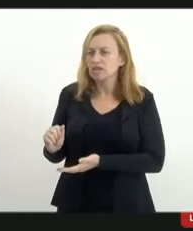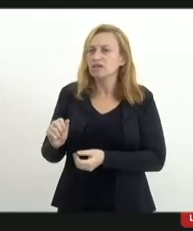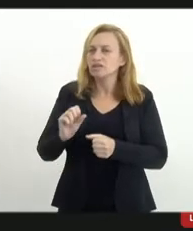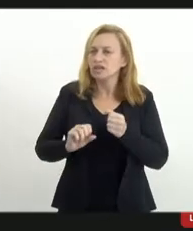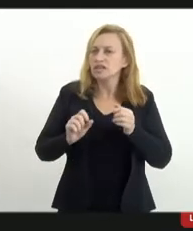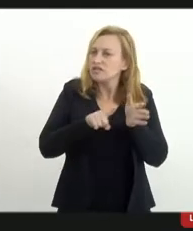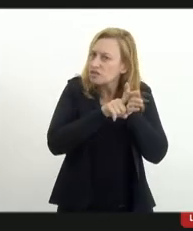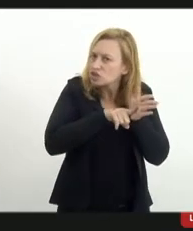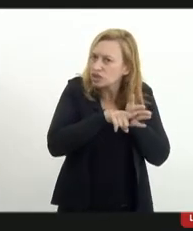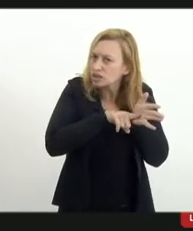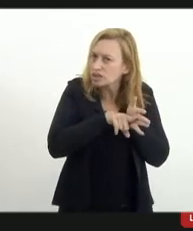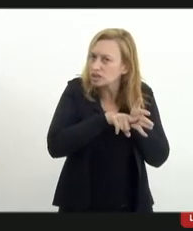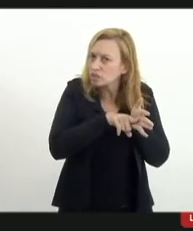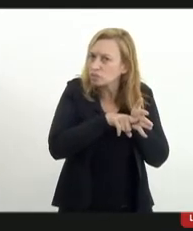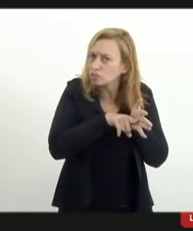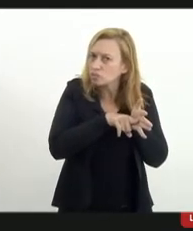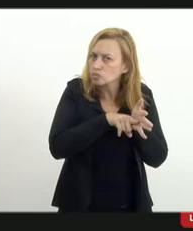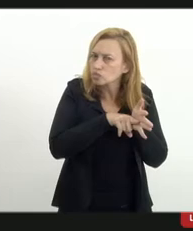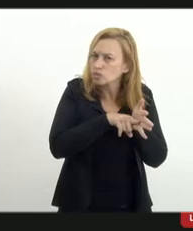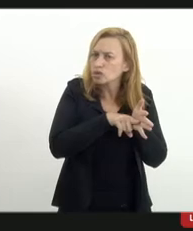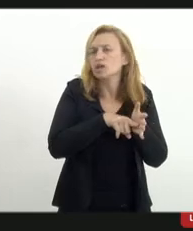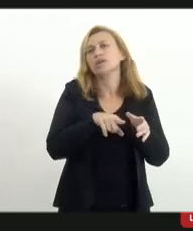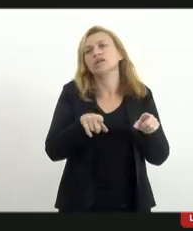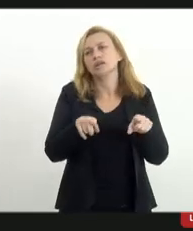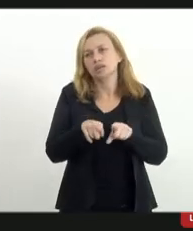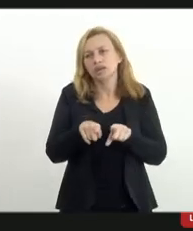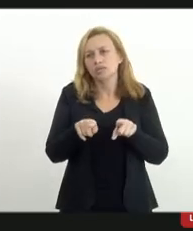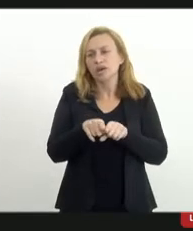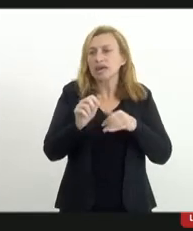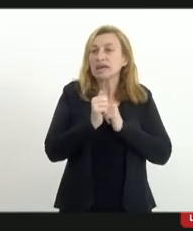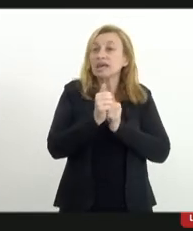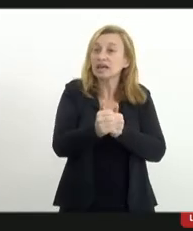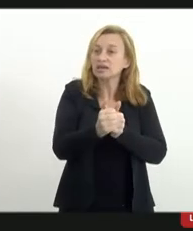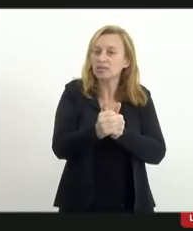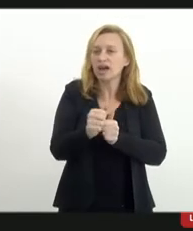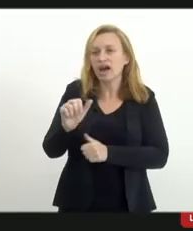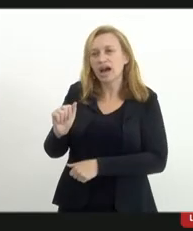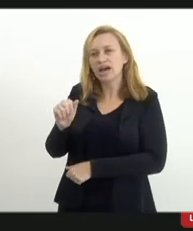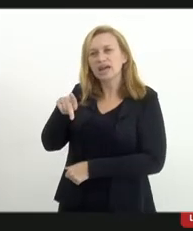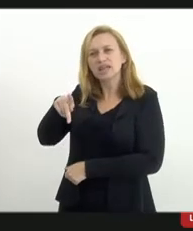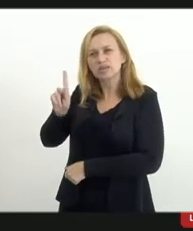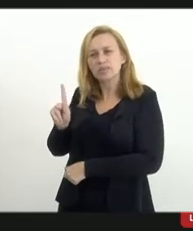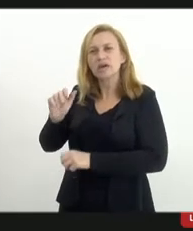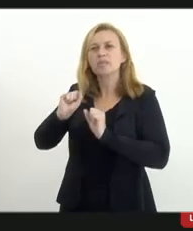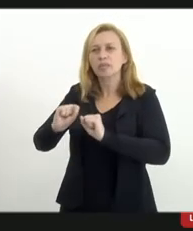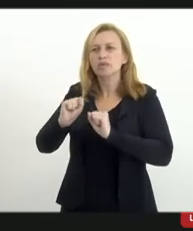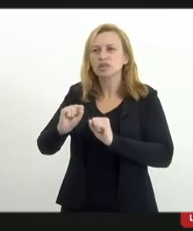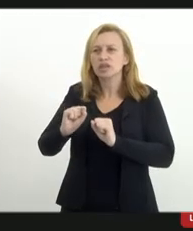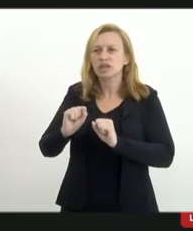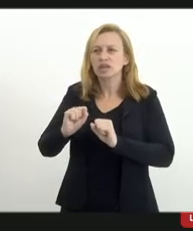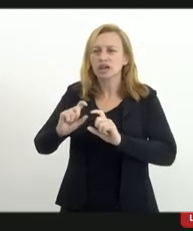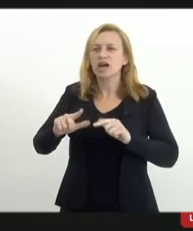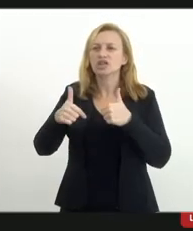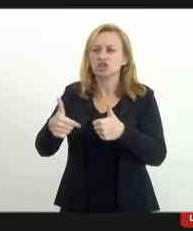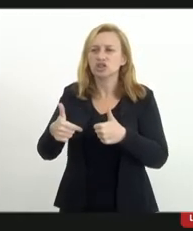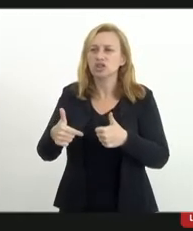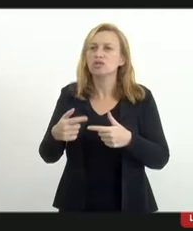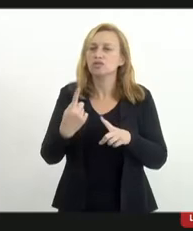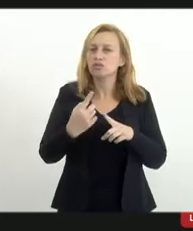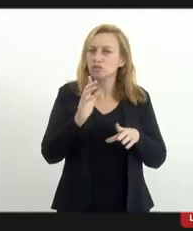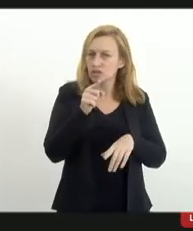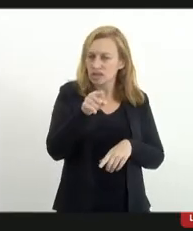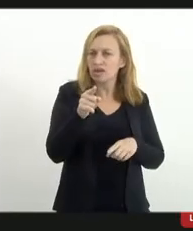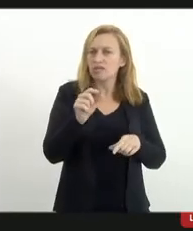a fiscalização e posteriormente encaminhar para a ANP poder lançar, porque no caso a Cefaz